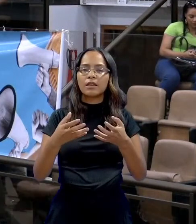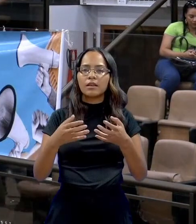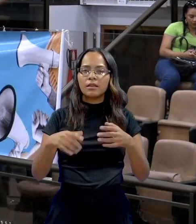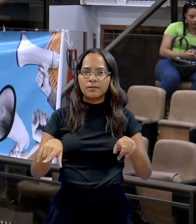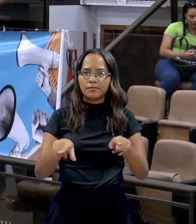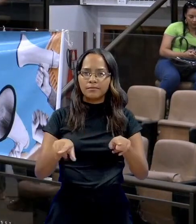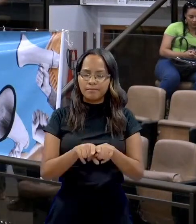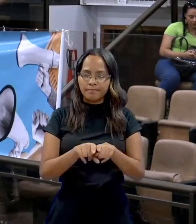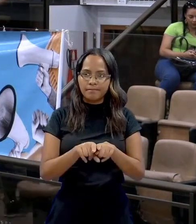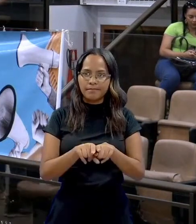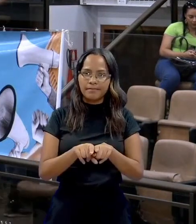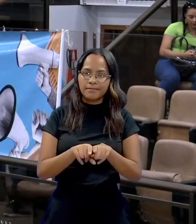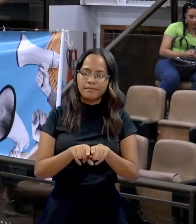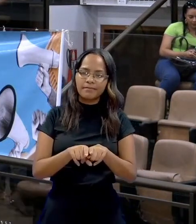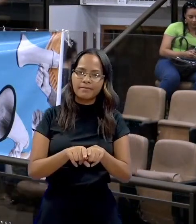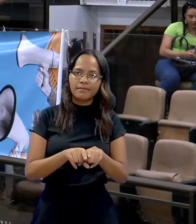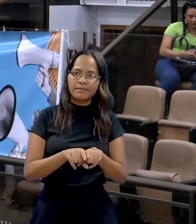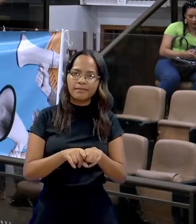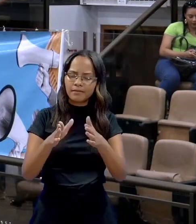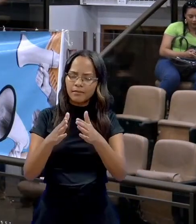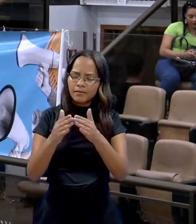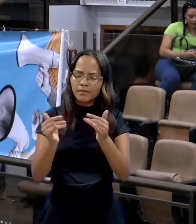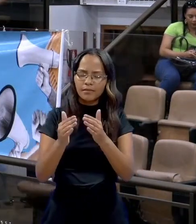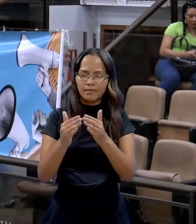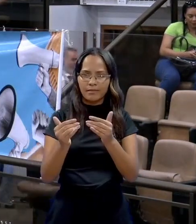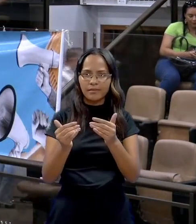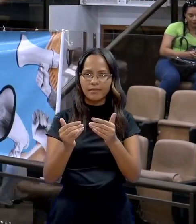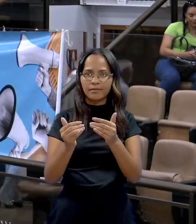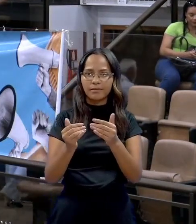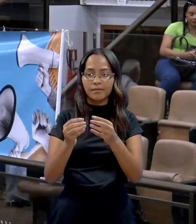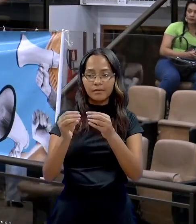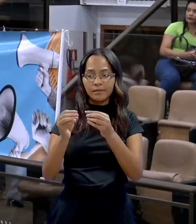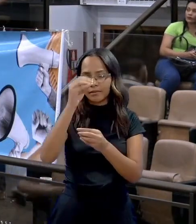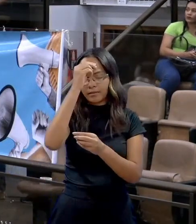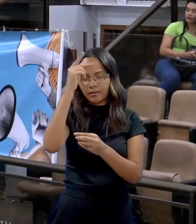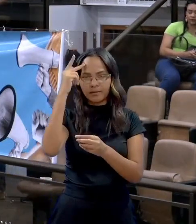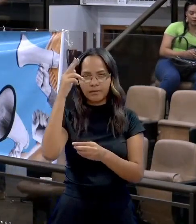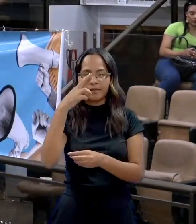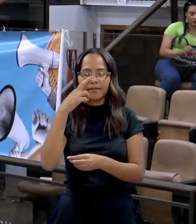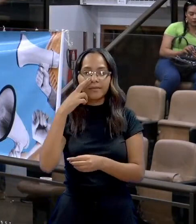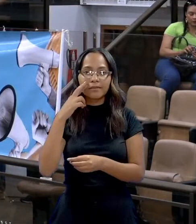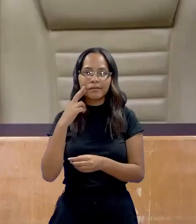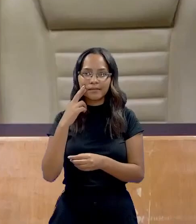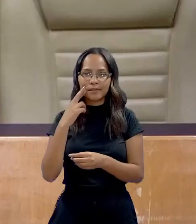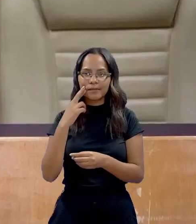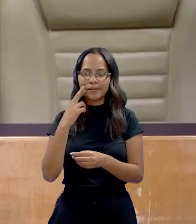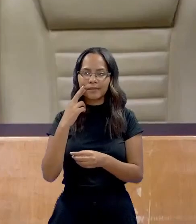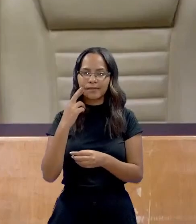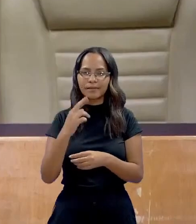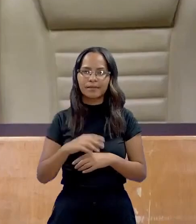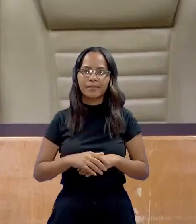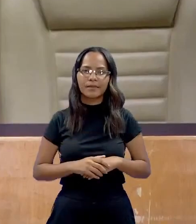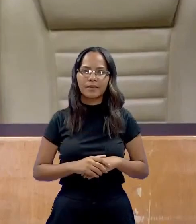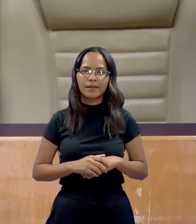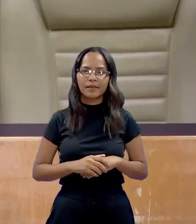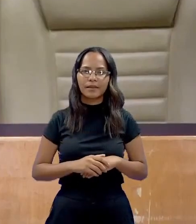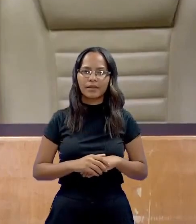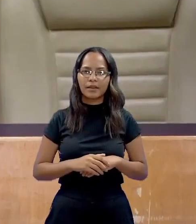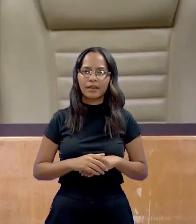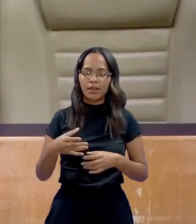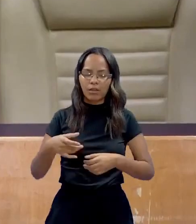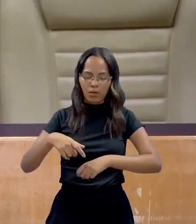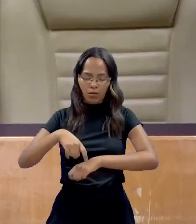reforçar um requerimento ao nobre prefeito Rogério Cruz da duplicação ou